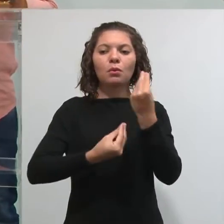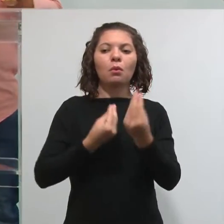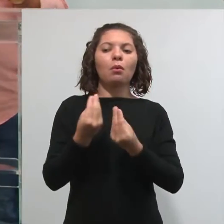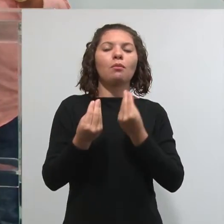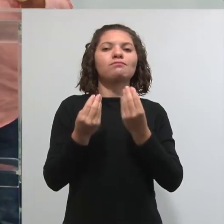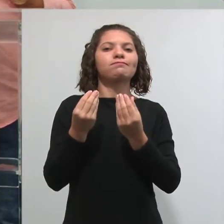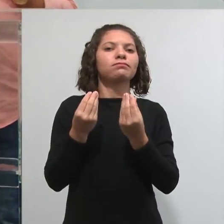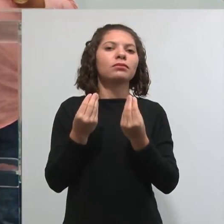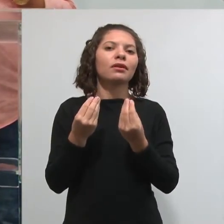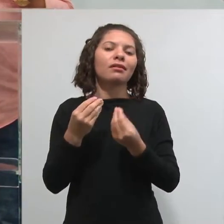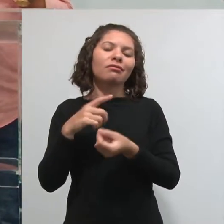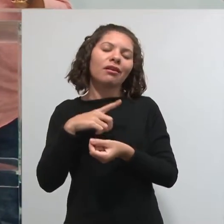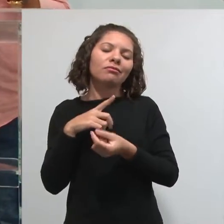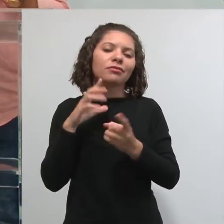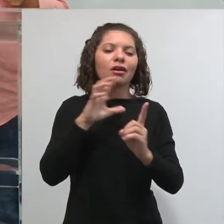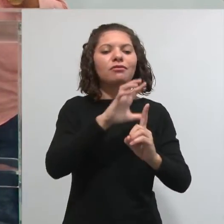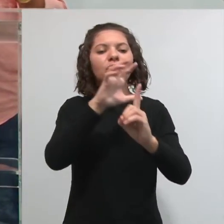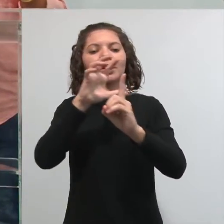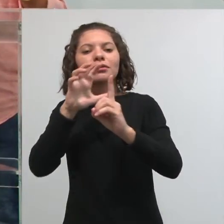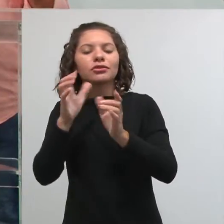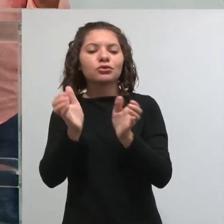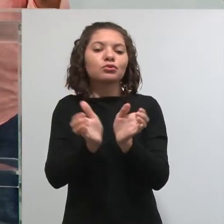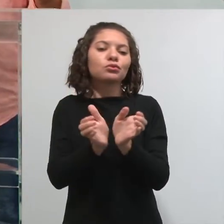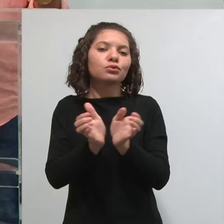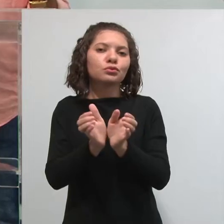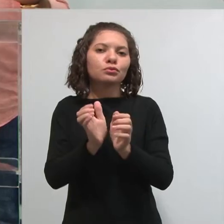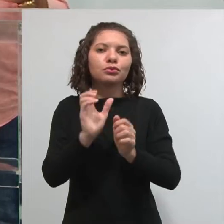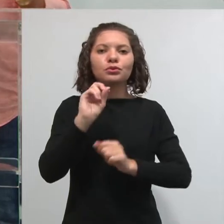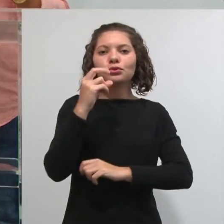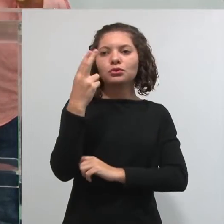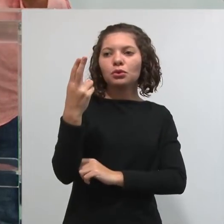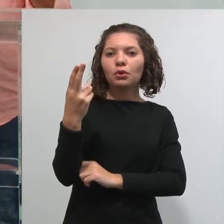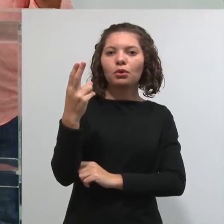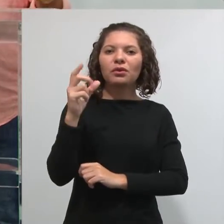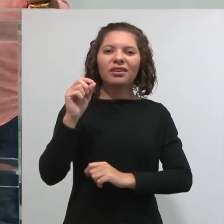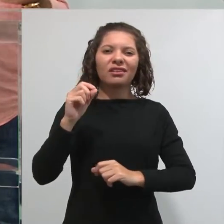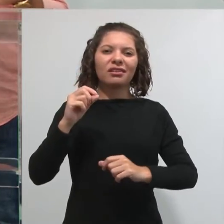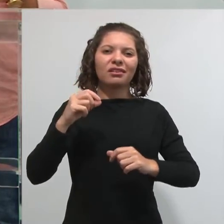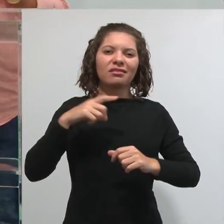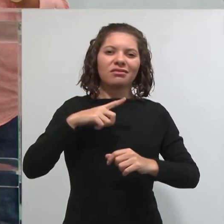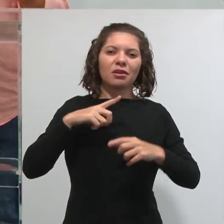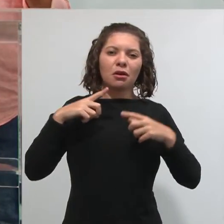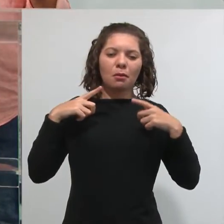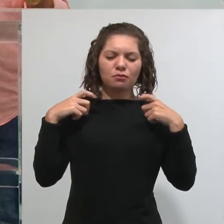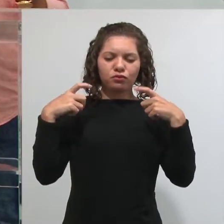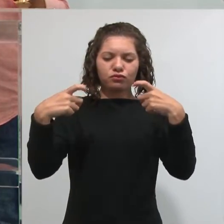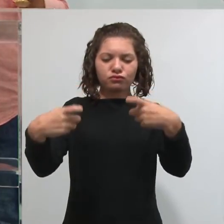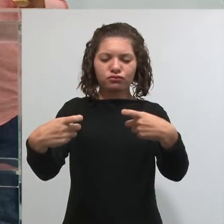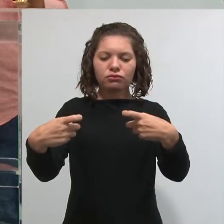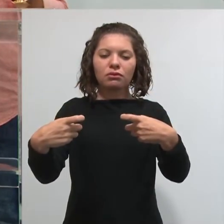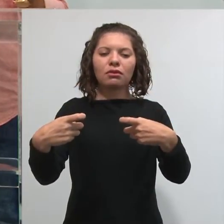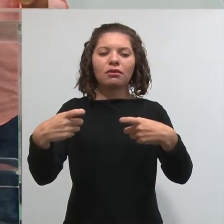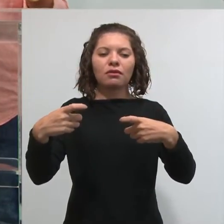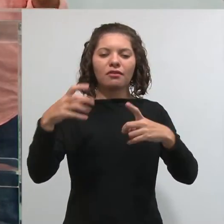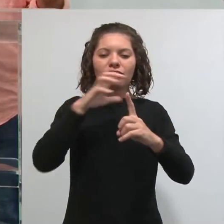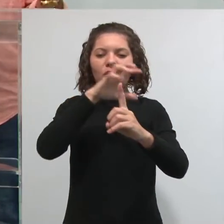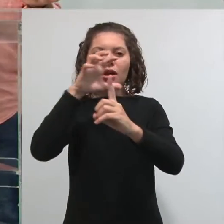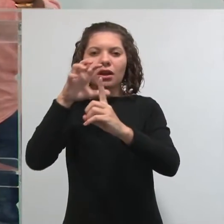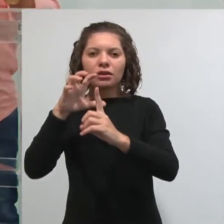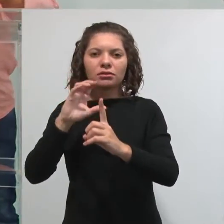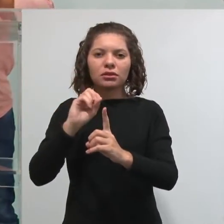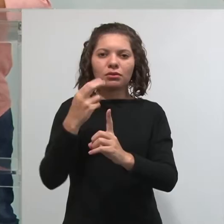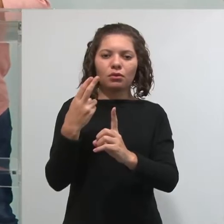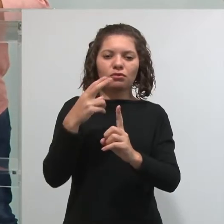Seja pela influência de grupos de interesse, seja pela formação de uma coalizão, pela ação da mídia, seja pela própria ação